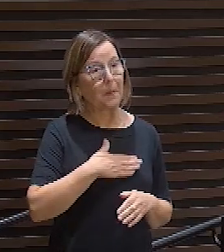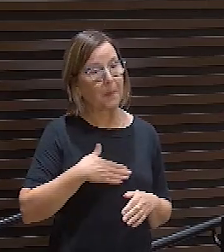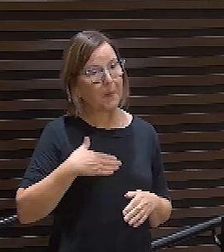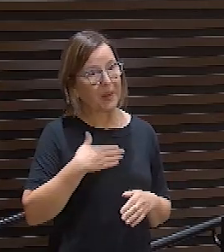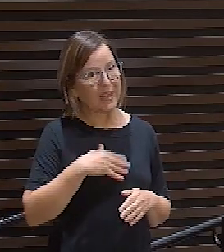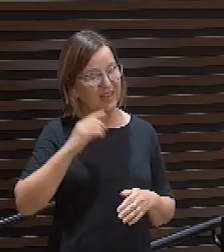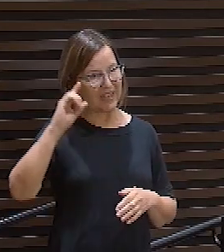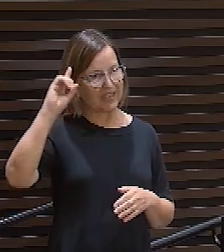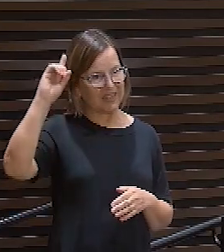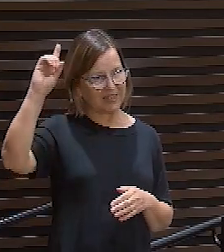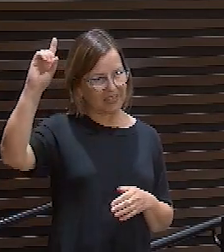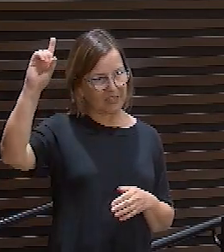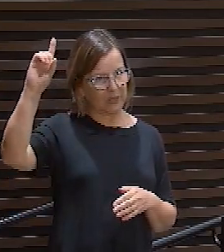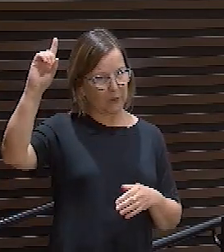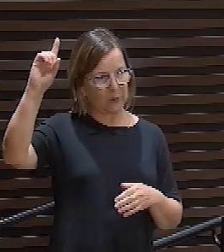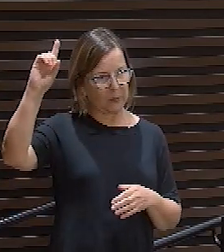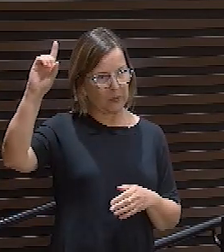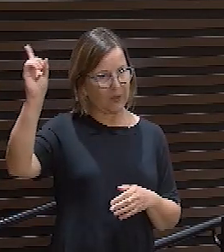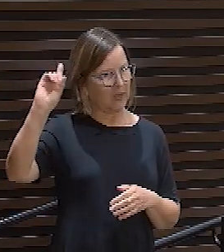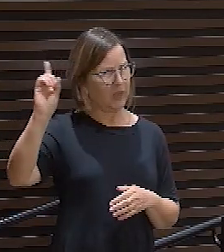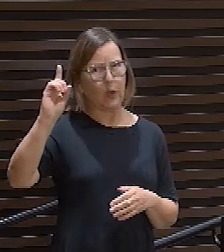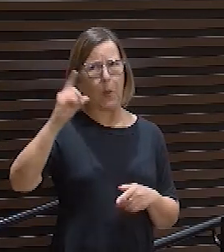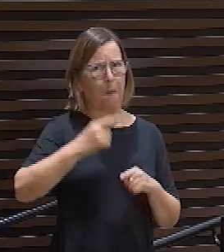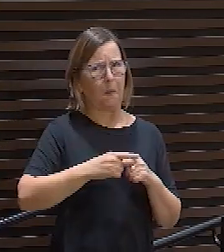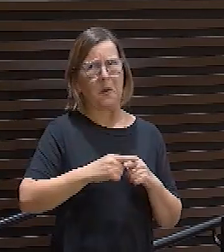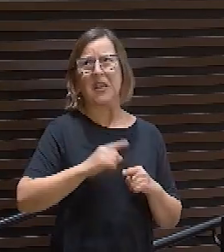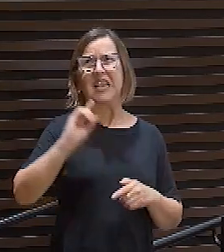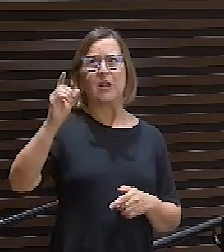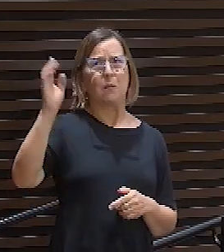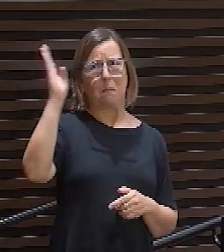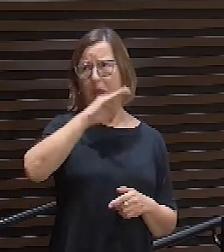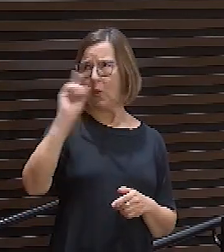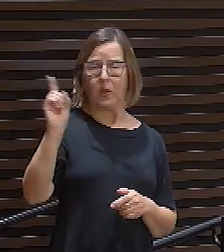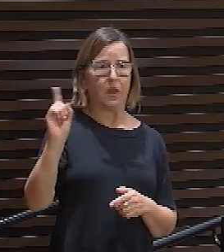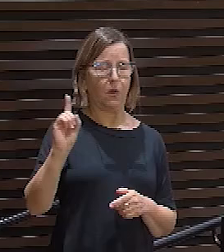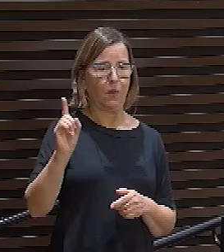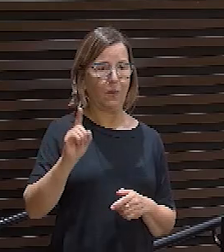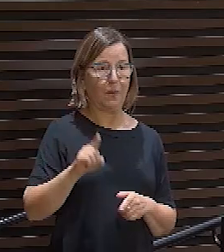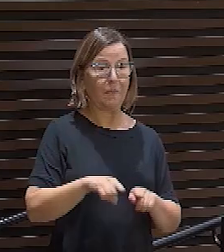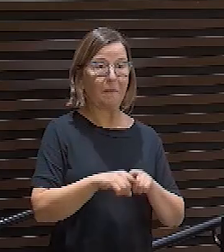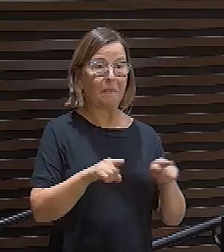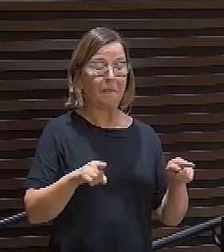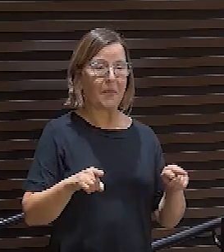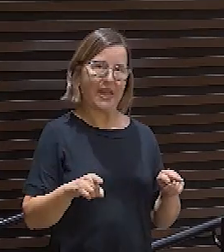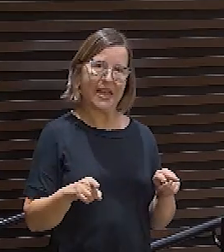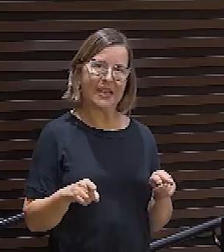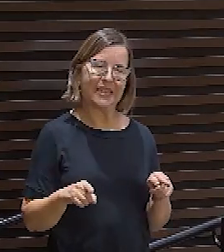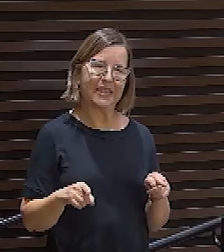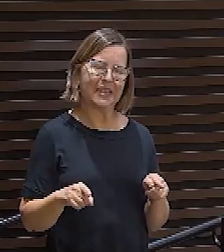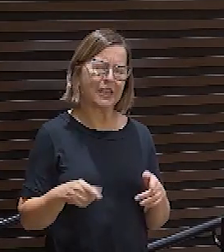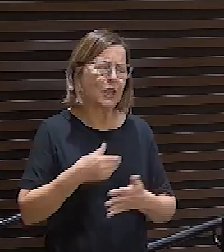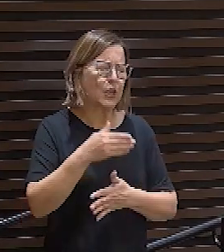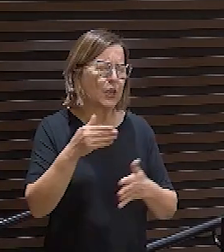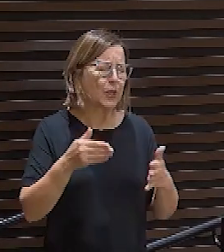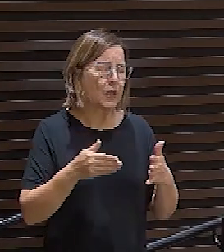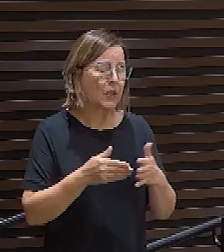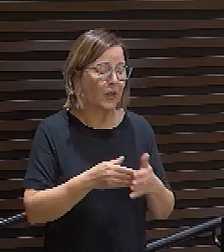ele é um sádico, mas porque foi toda a ira. Toda